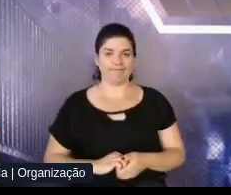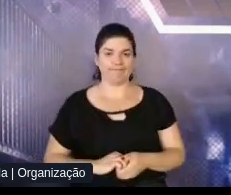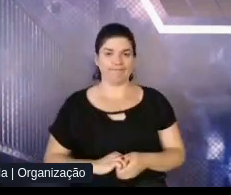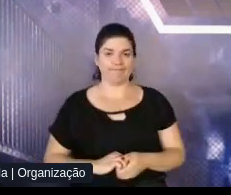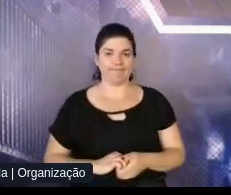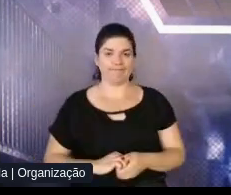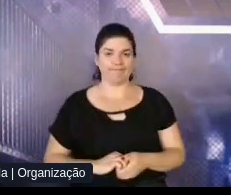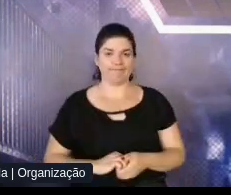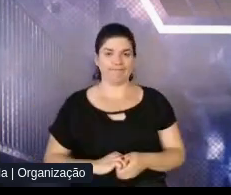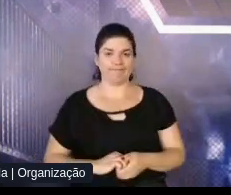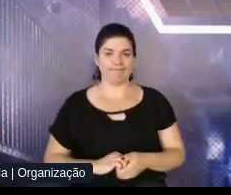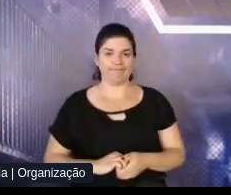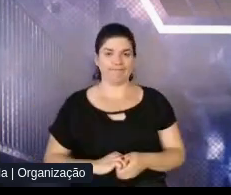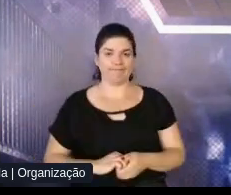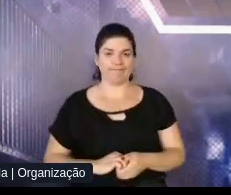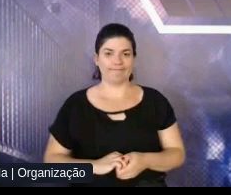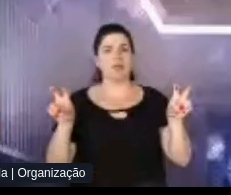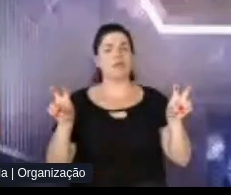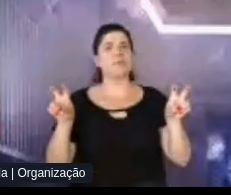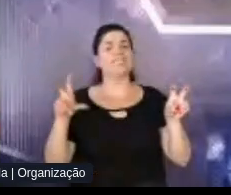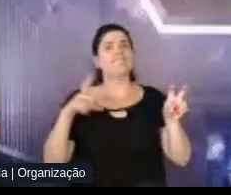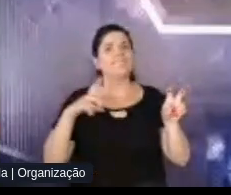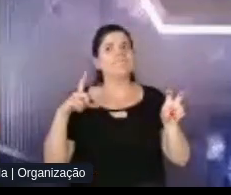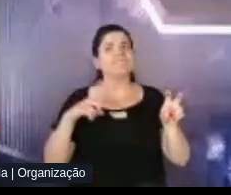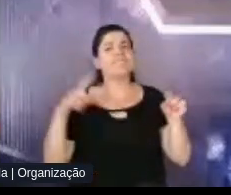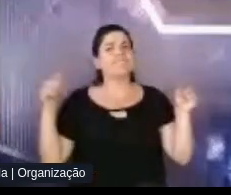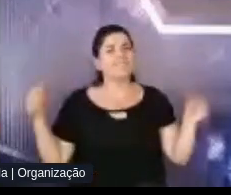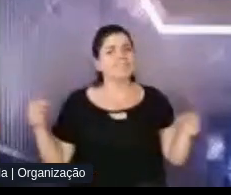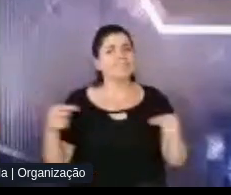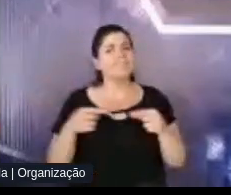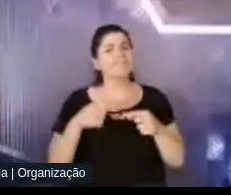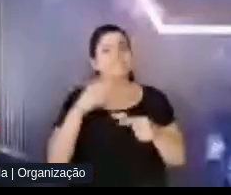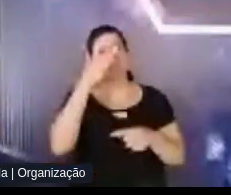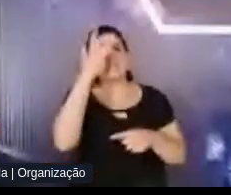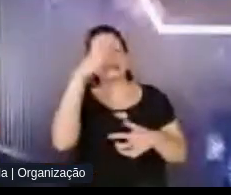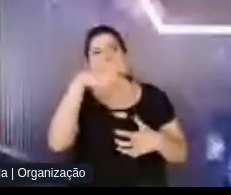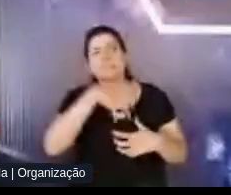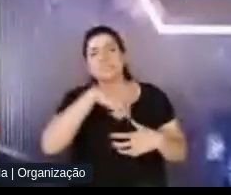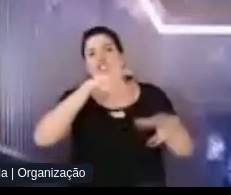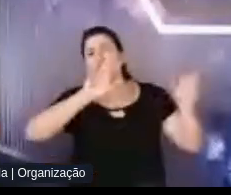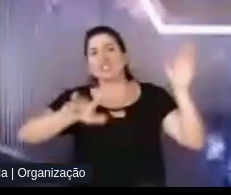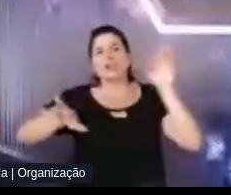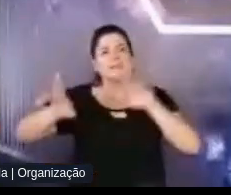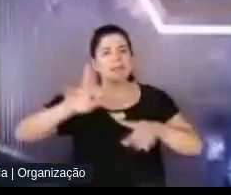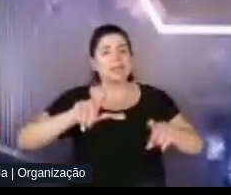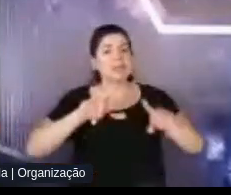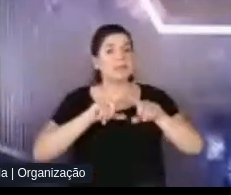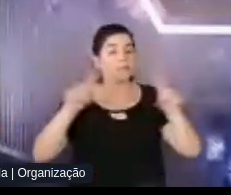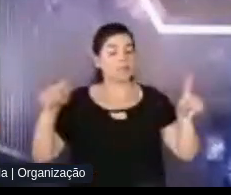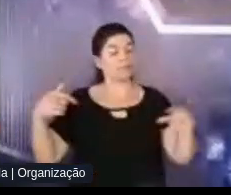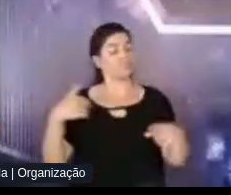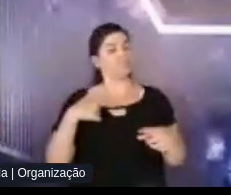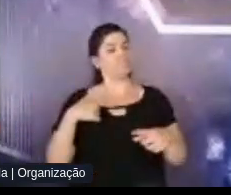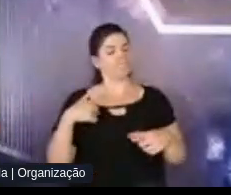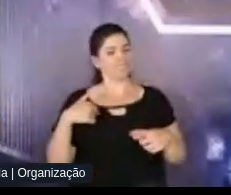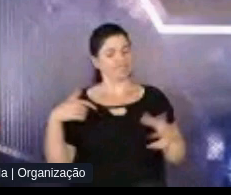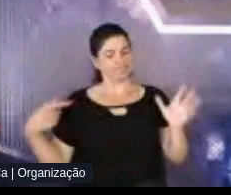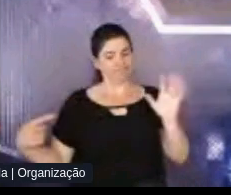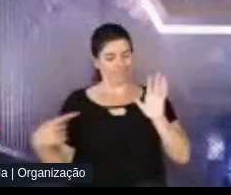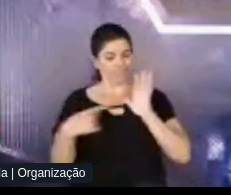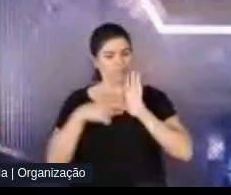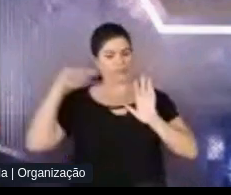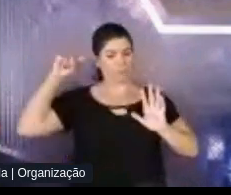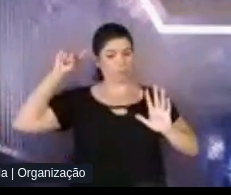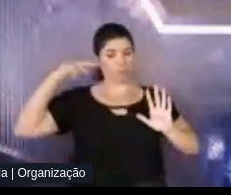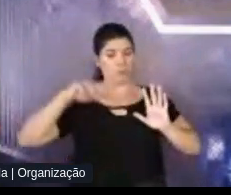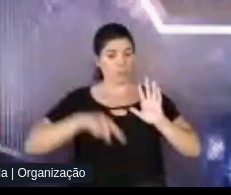Basicamente, é um tema que ele toca nas pessoas de forma diferente, mas em específico em mim toca de uma forma profunda. Por